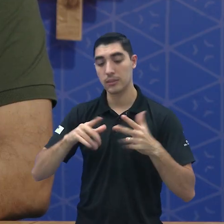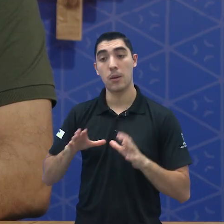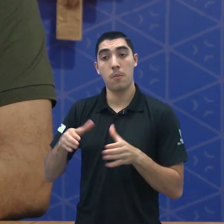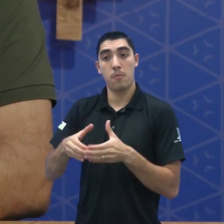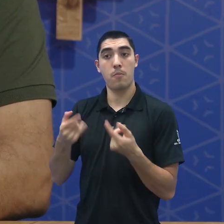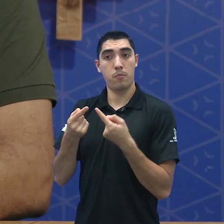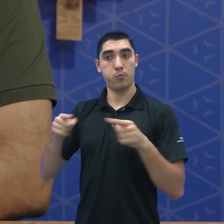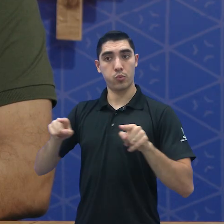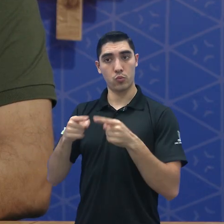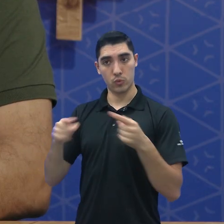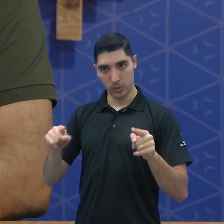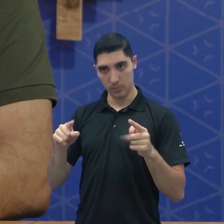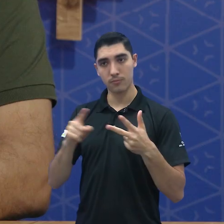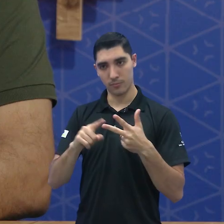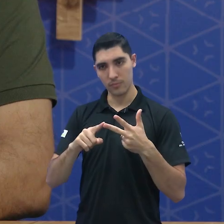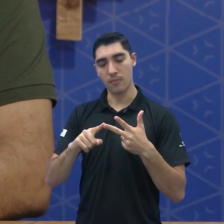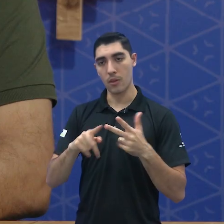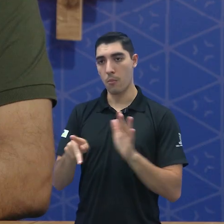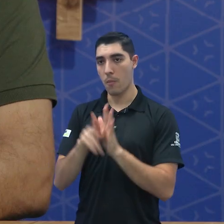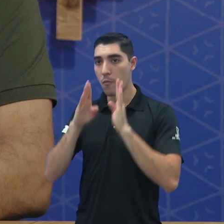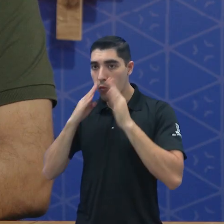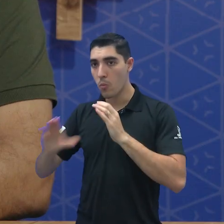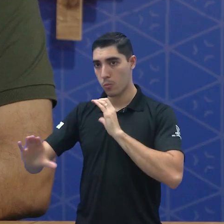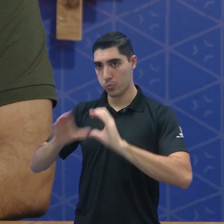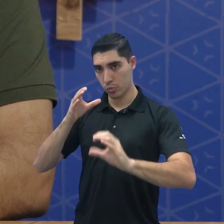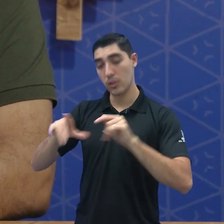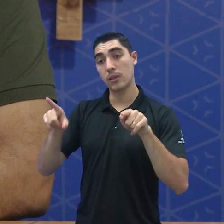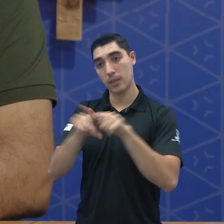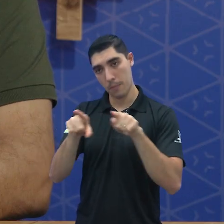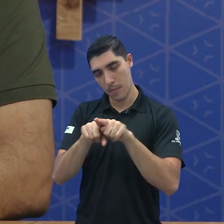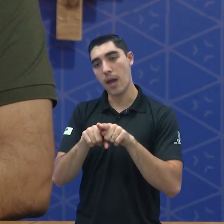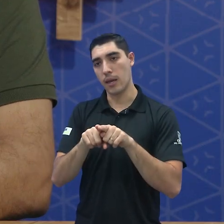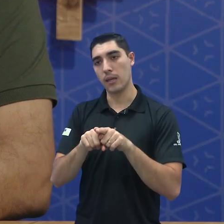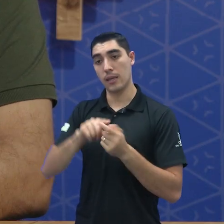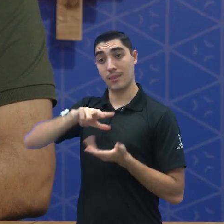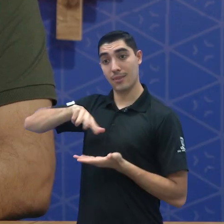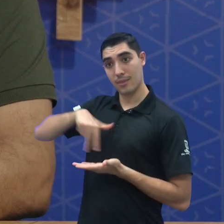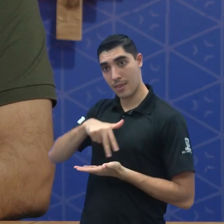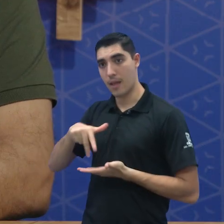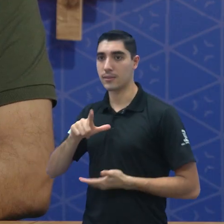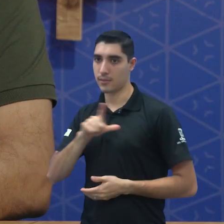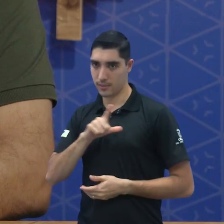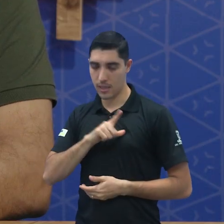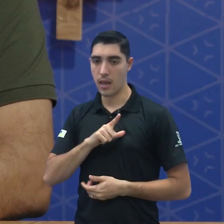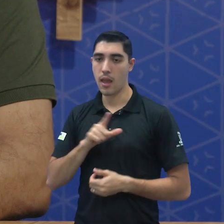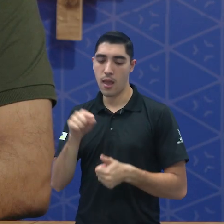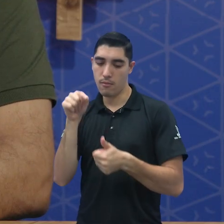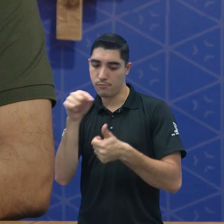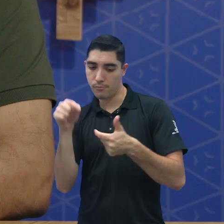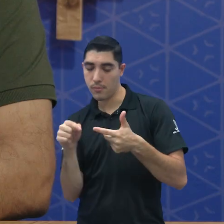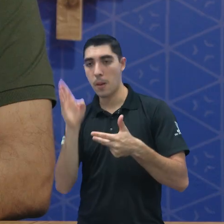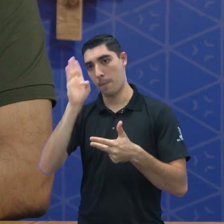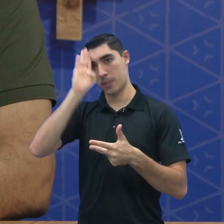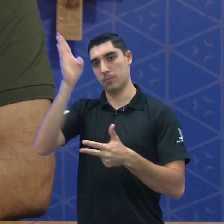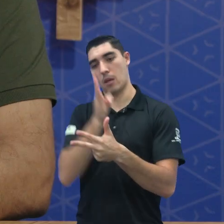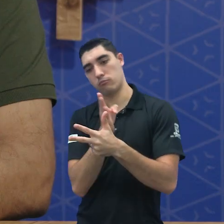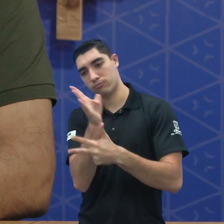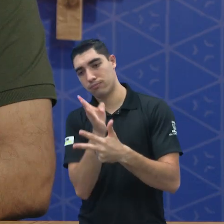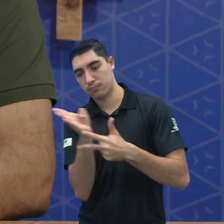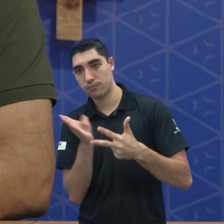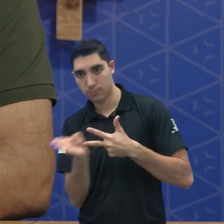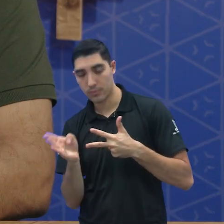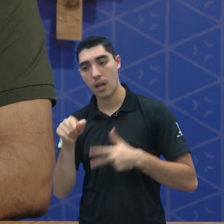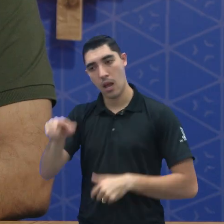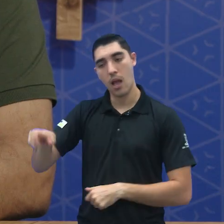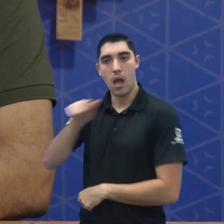banda da Fundaz, que é composta pela parte musical e pela parte coreográfica. Então, são os principais eixos que a gente desenvolve com